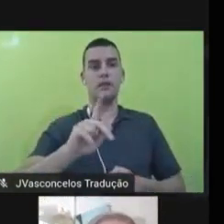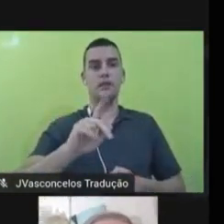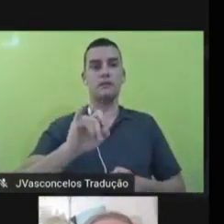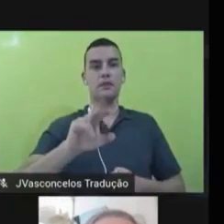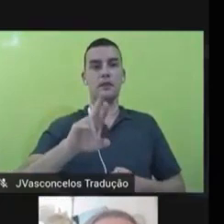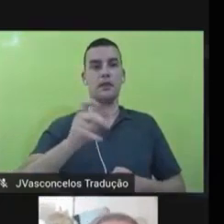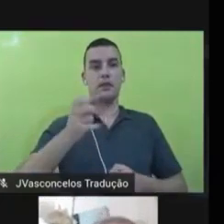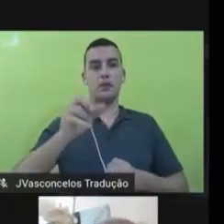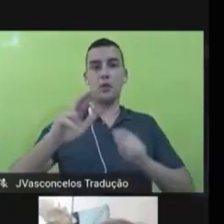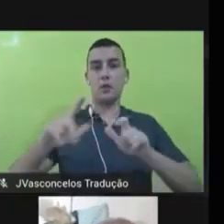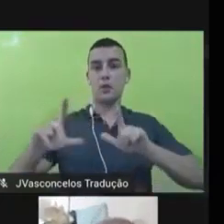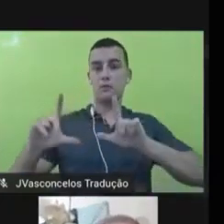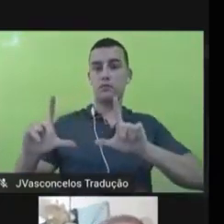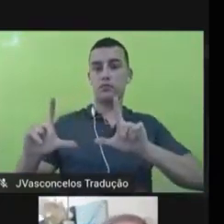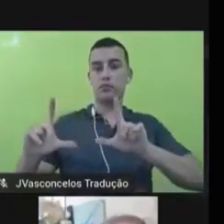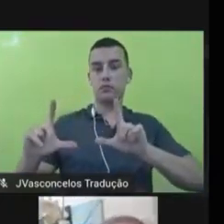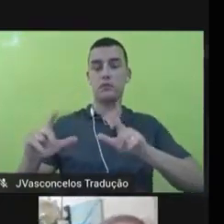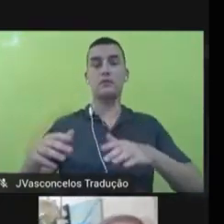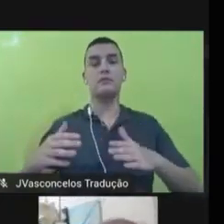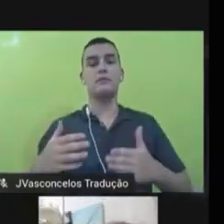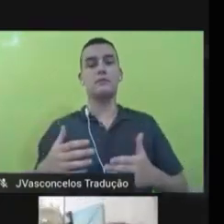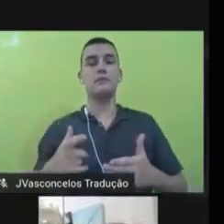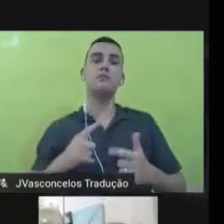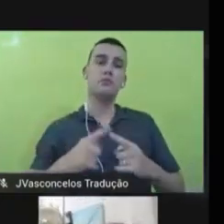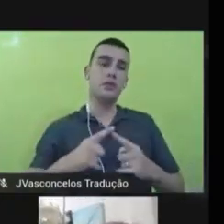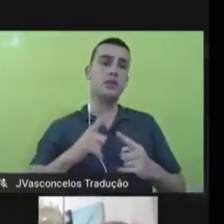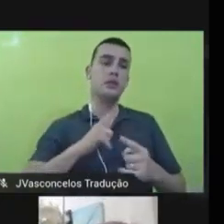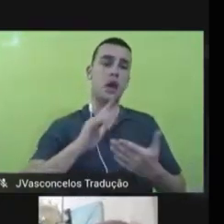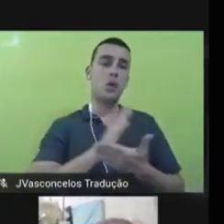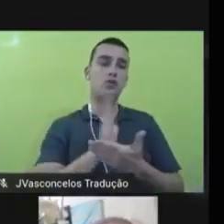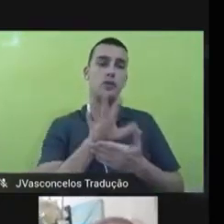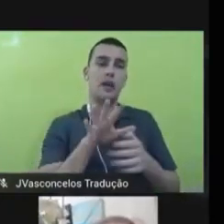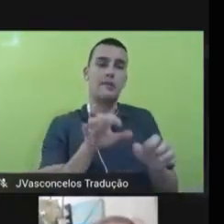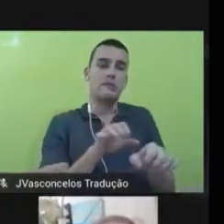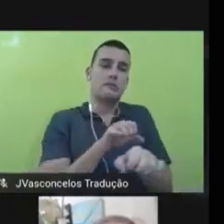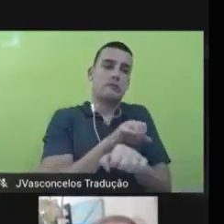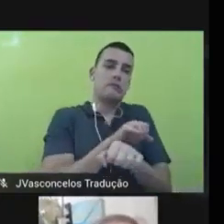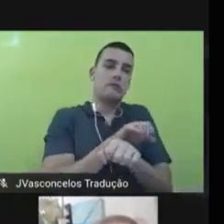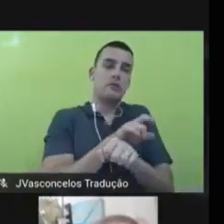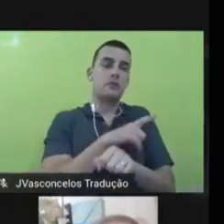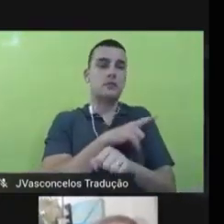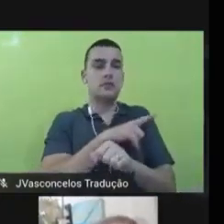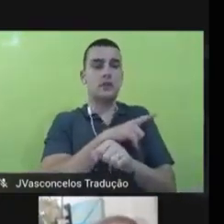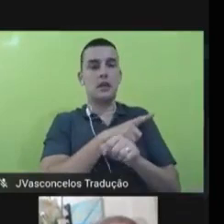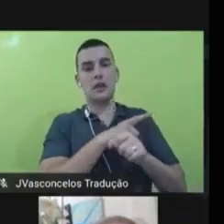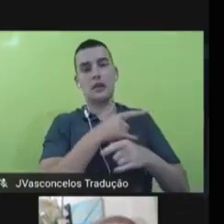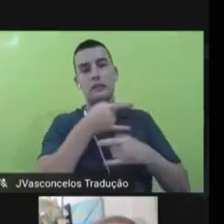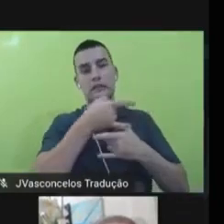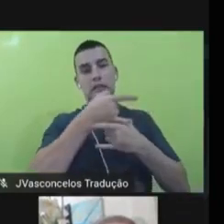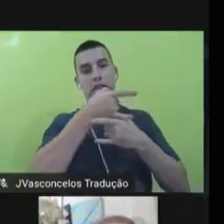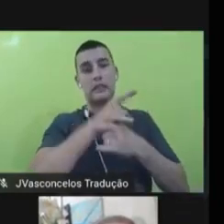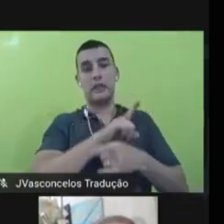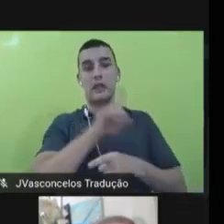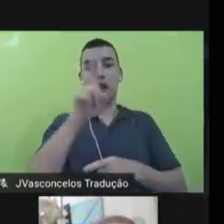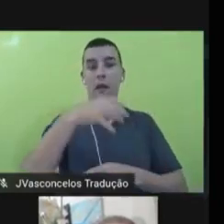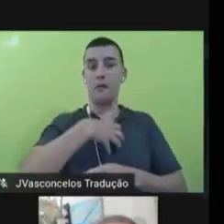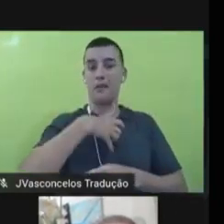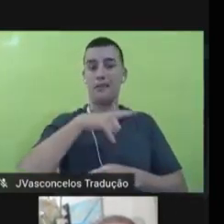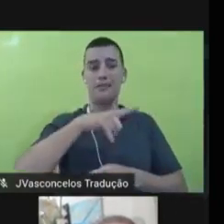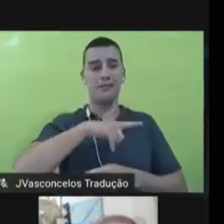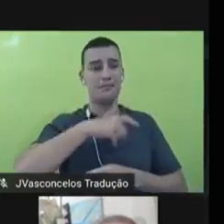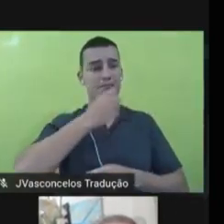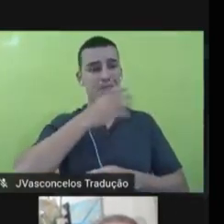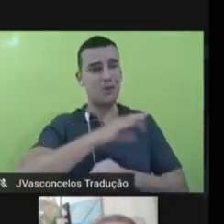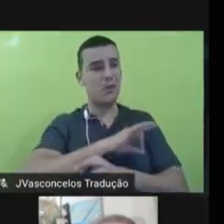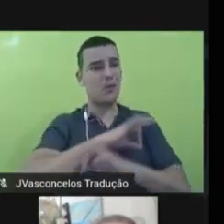alguns locais atendem, com quadros de atrofia muscular espinhal, por exemplo. A Bahia faz um trabalho maravilhoso, o